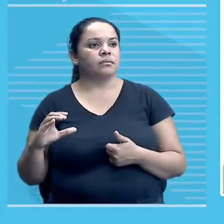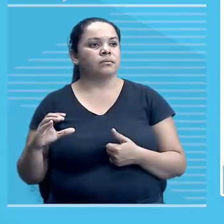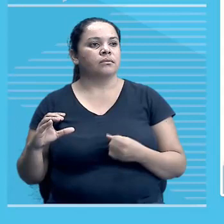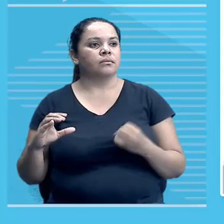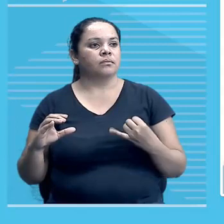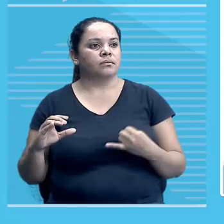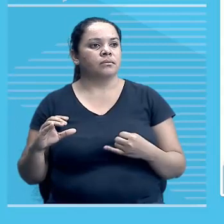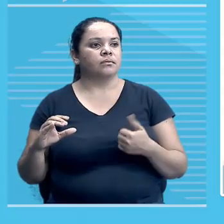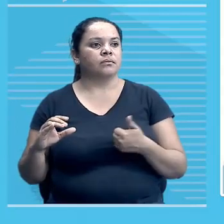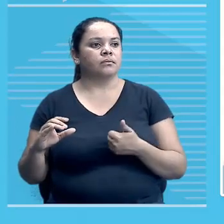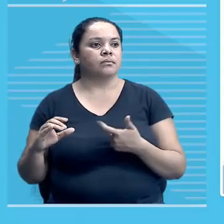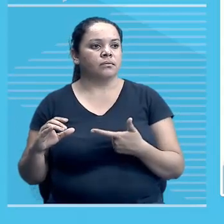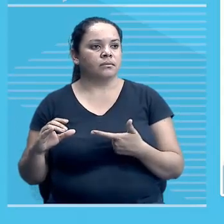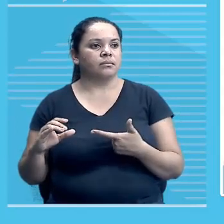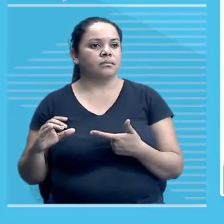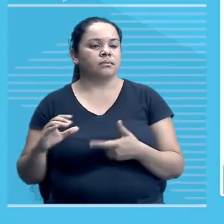a